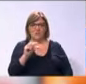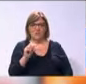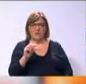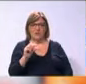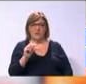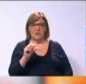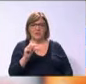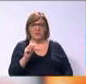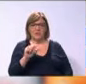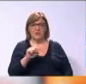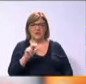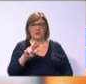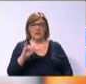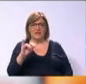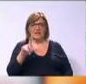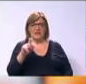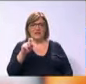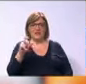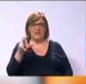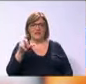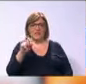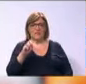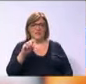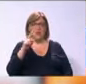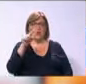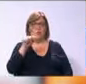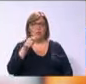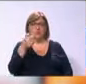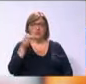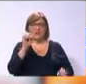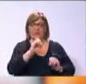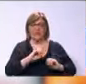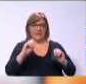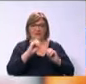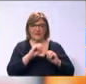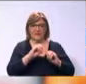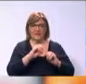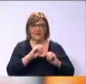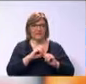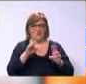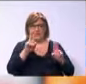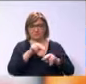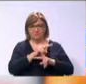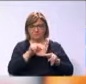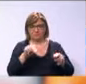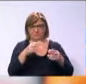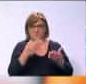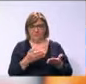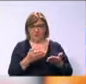guilherme para sair se não bater nele 1.5 saiba que a dar aqui não é problema